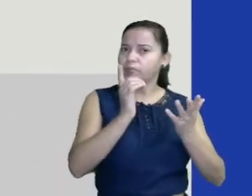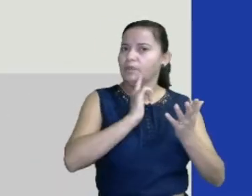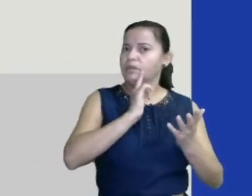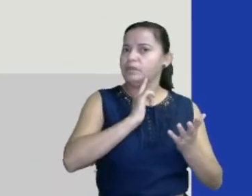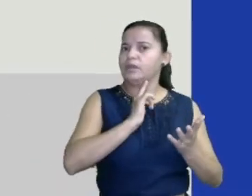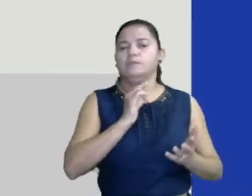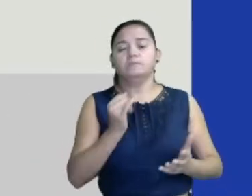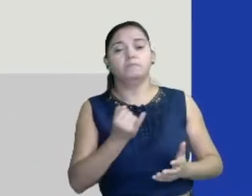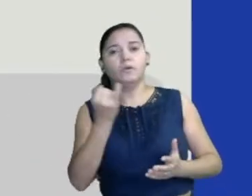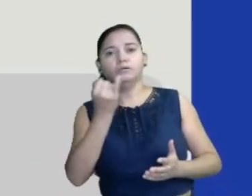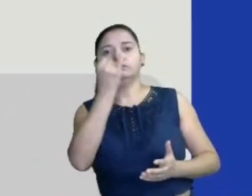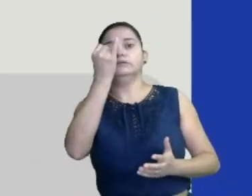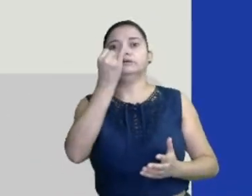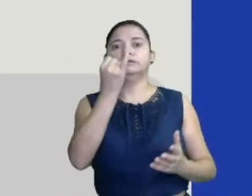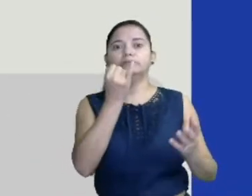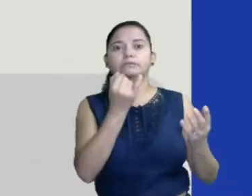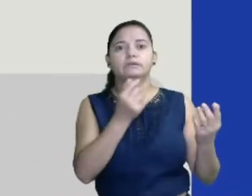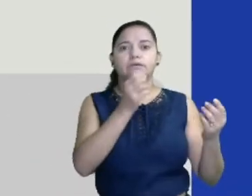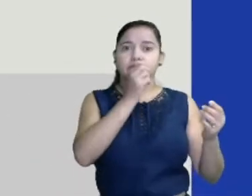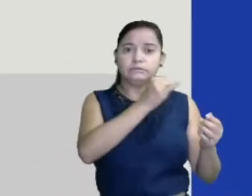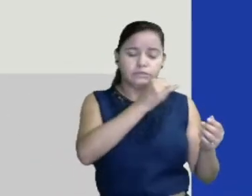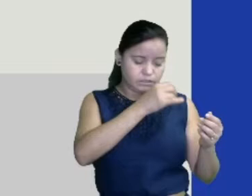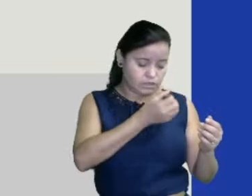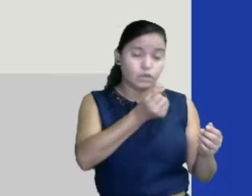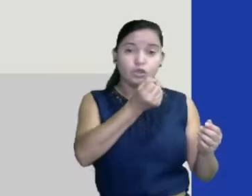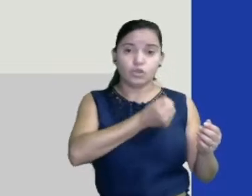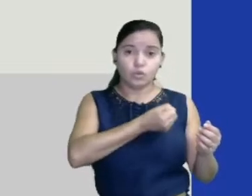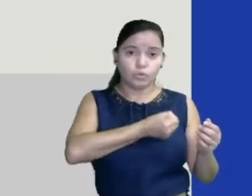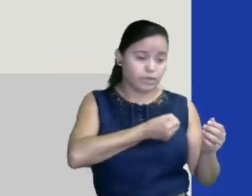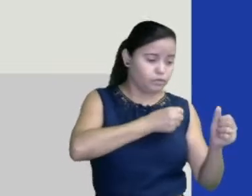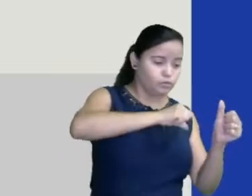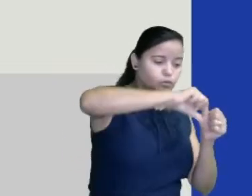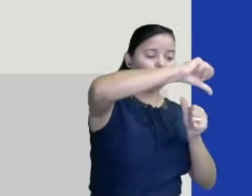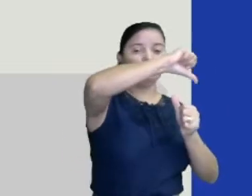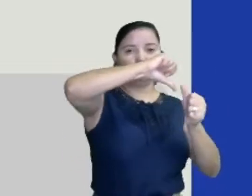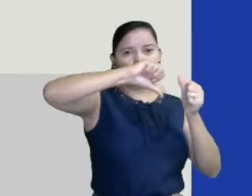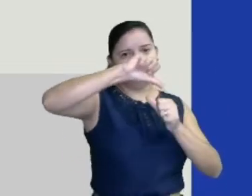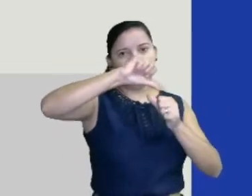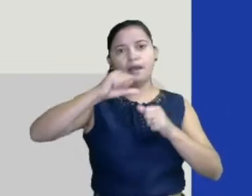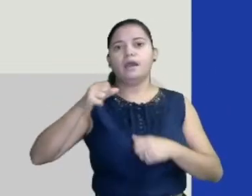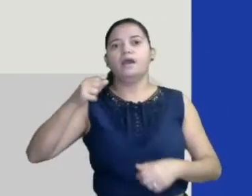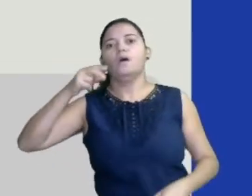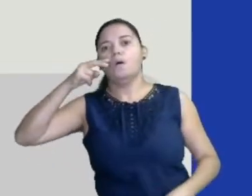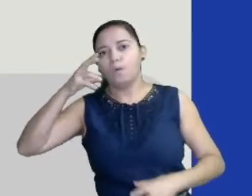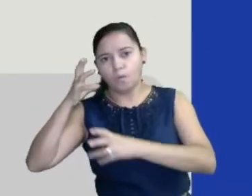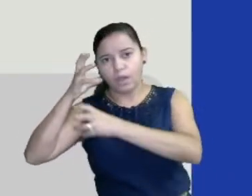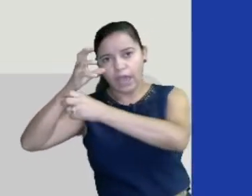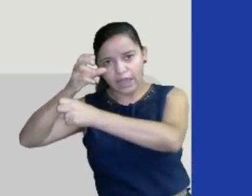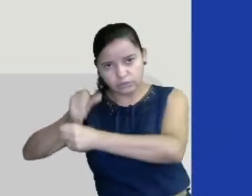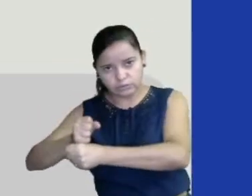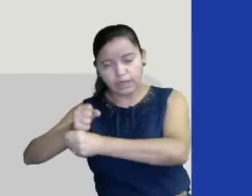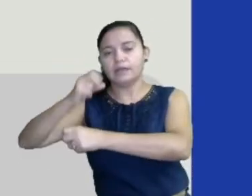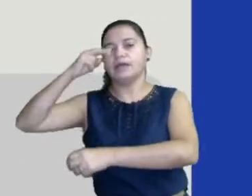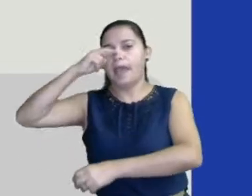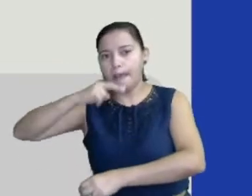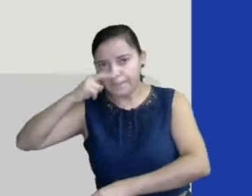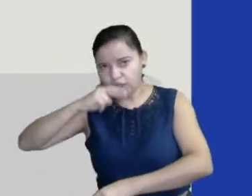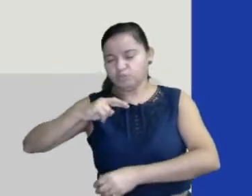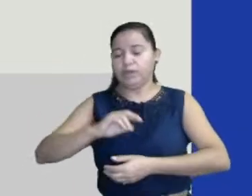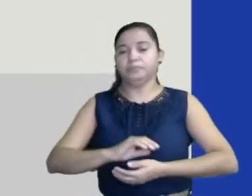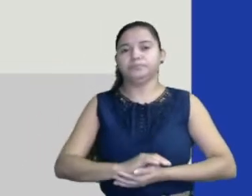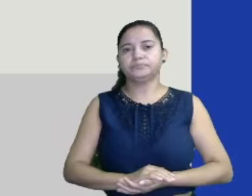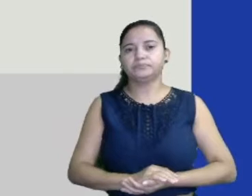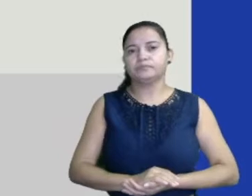ela ter essa relação de quem eu trocando a ordem dos fatores o produto não vai ser ao Terra Então vamos a